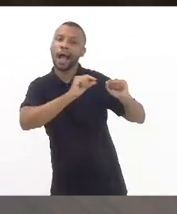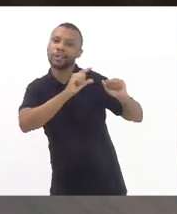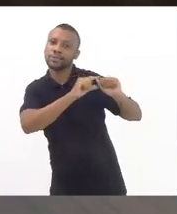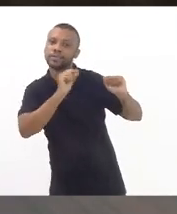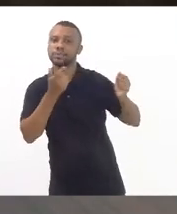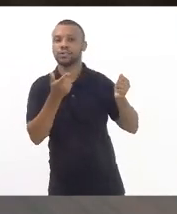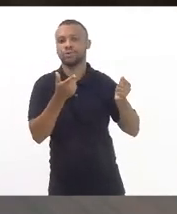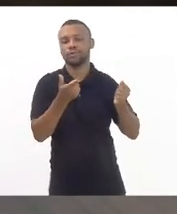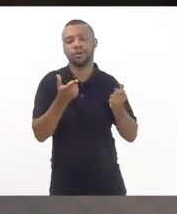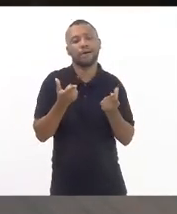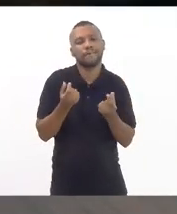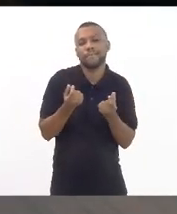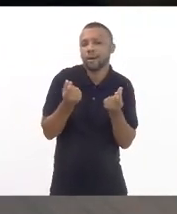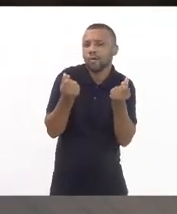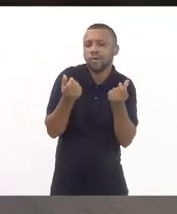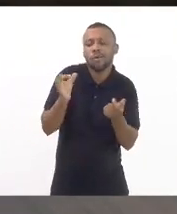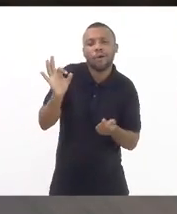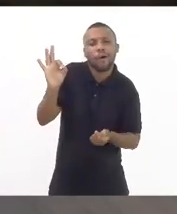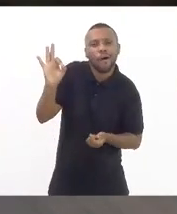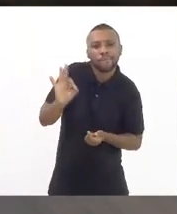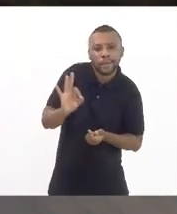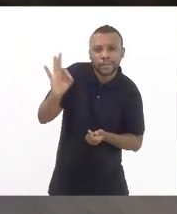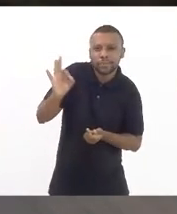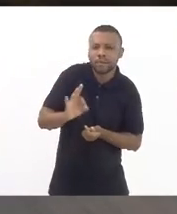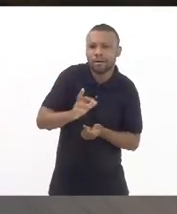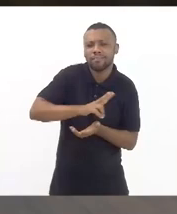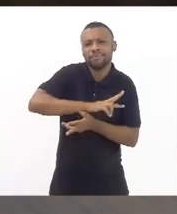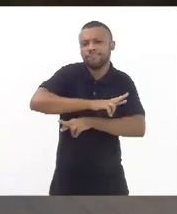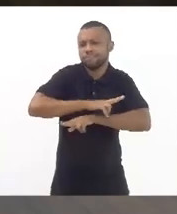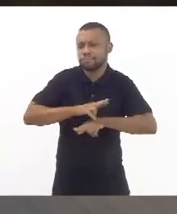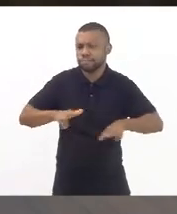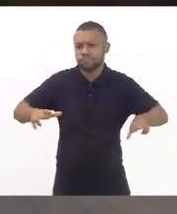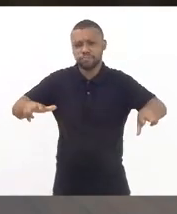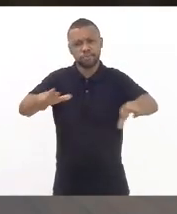de percentual, tem emenda para tudo quanto é tipo.